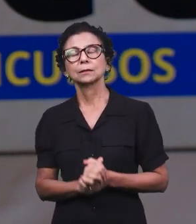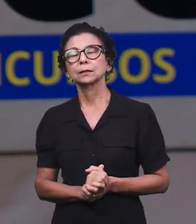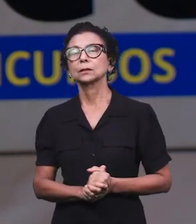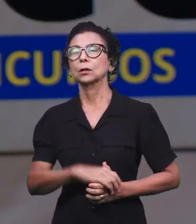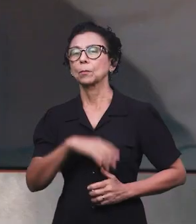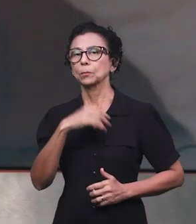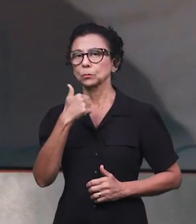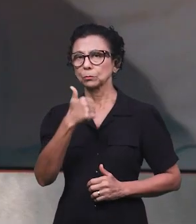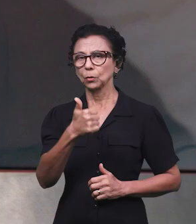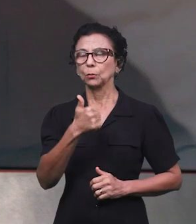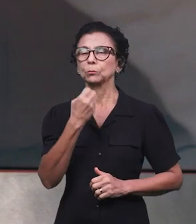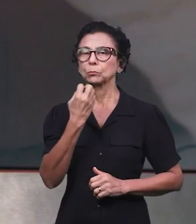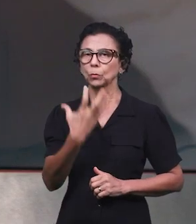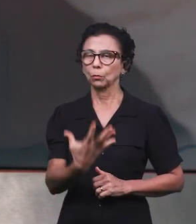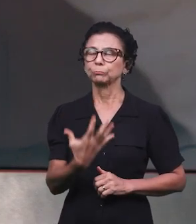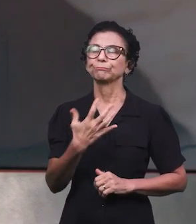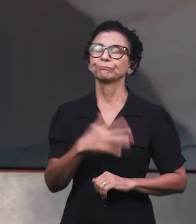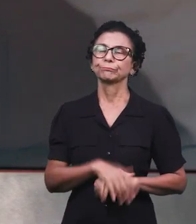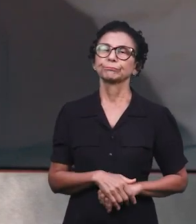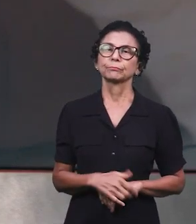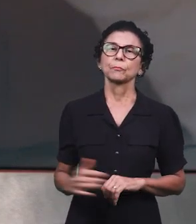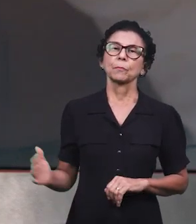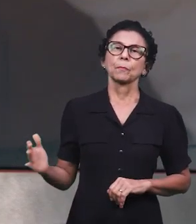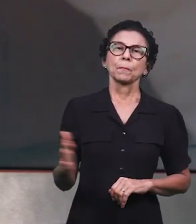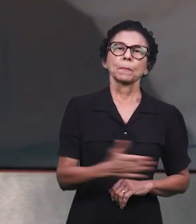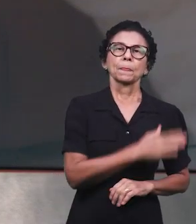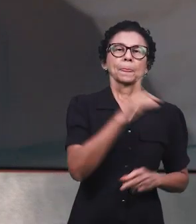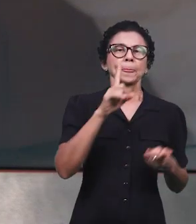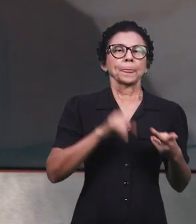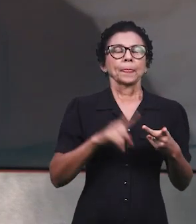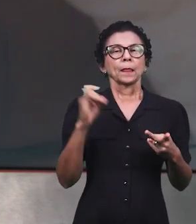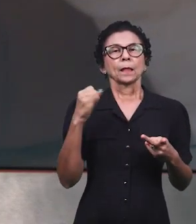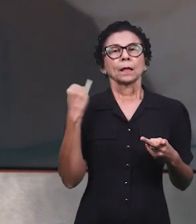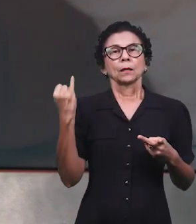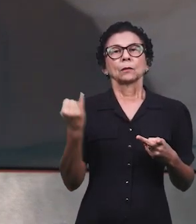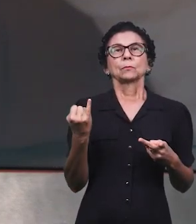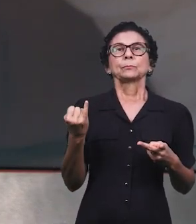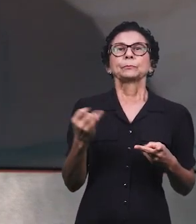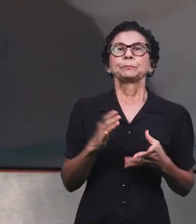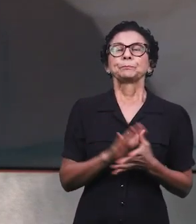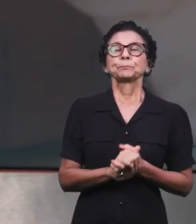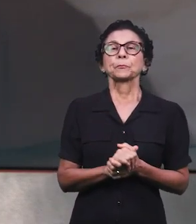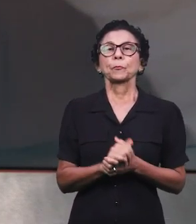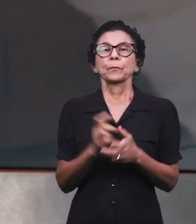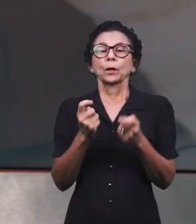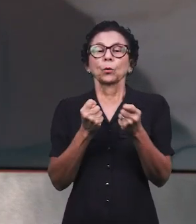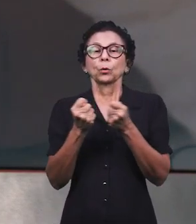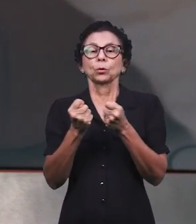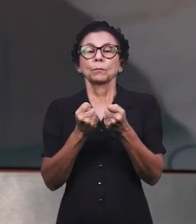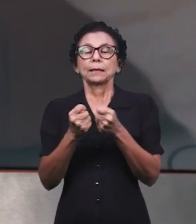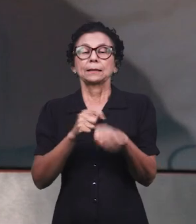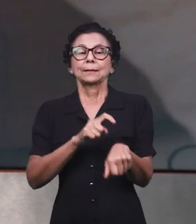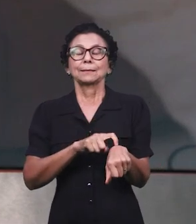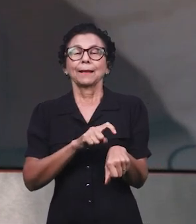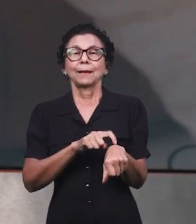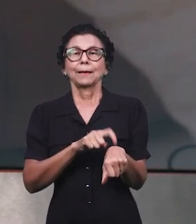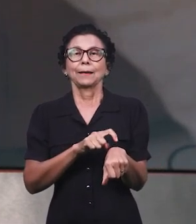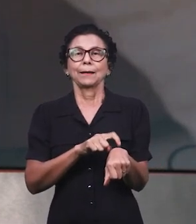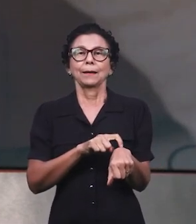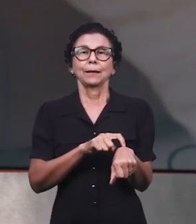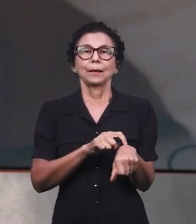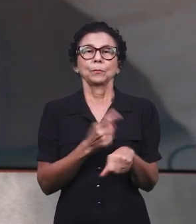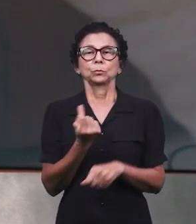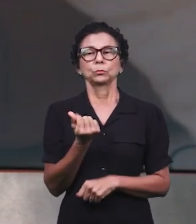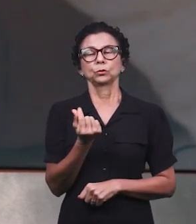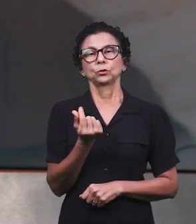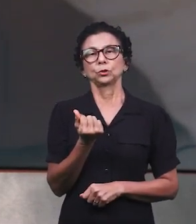estuda online. Tudo bem? Outro ponto importante, economia de tempo e de recursos e de